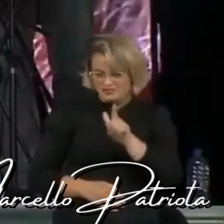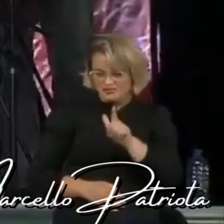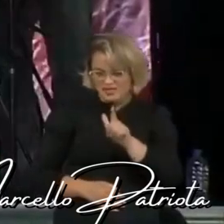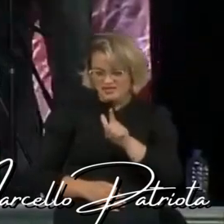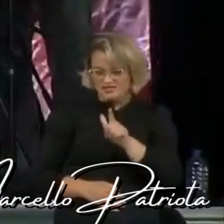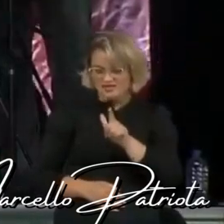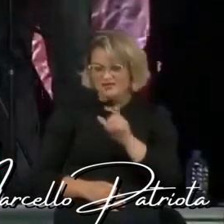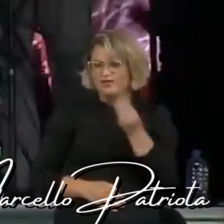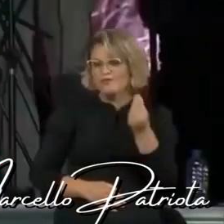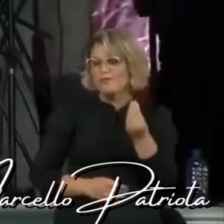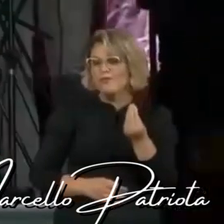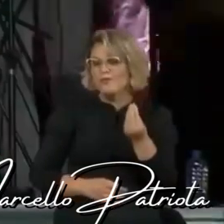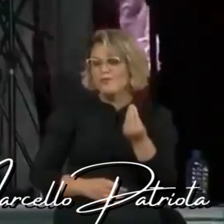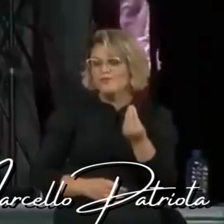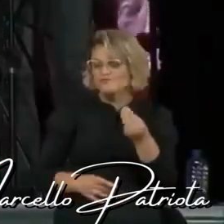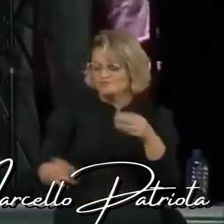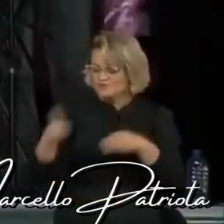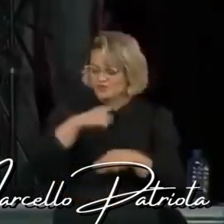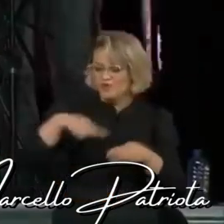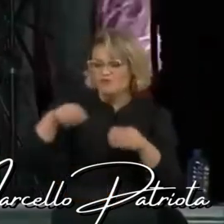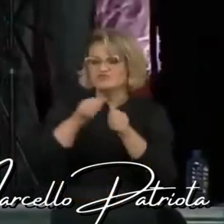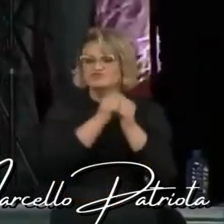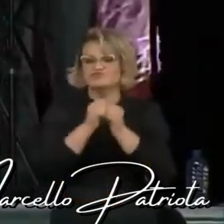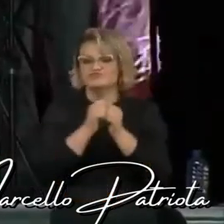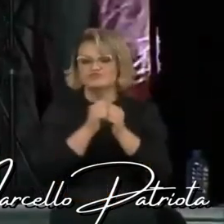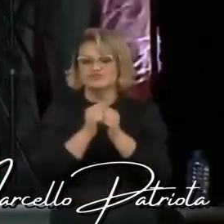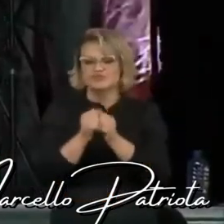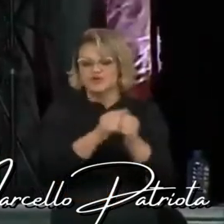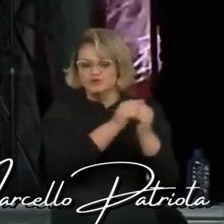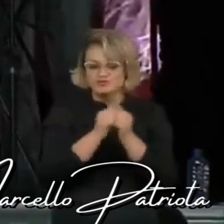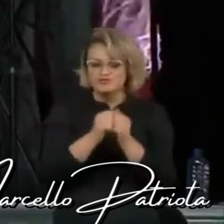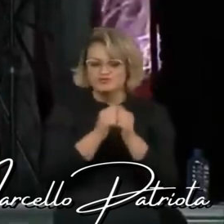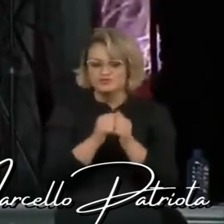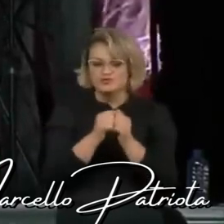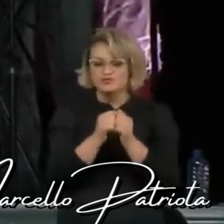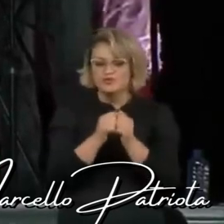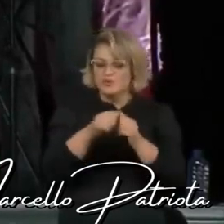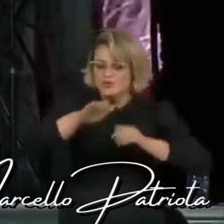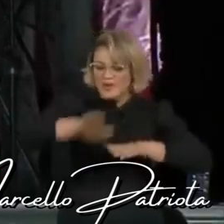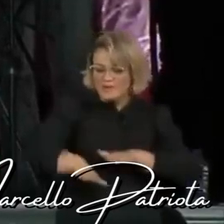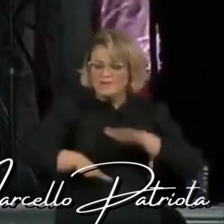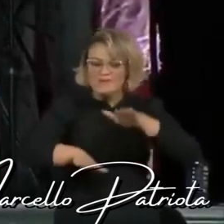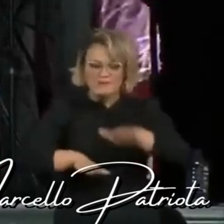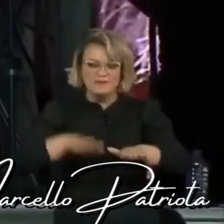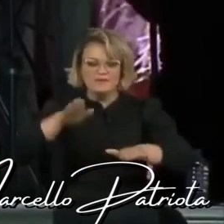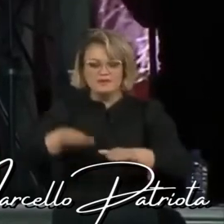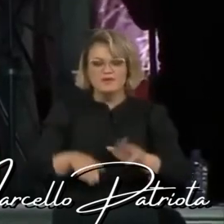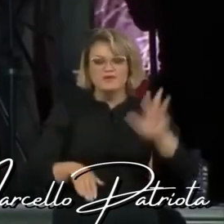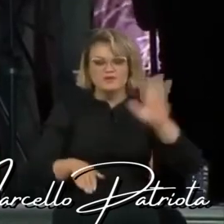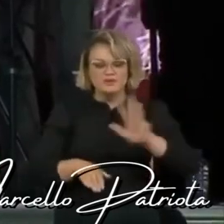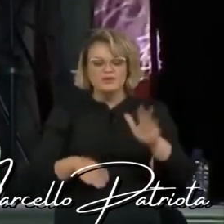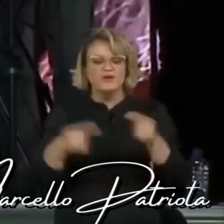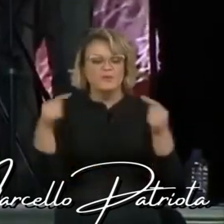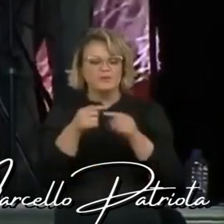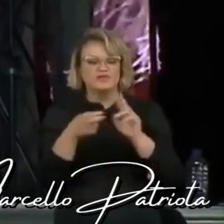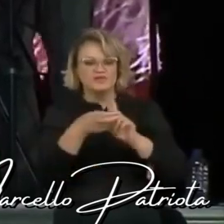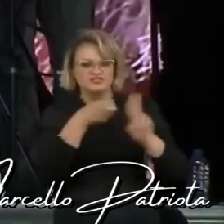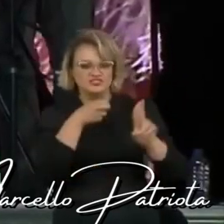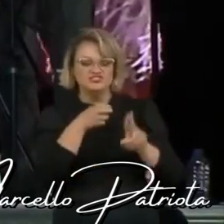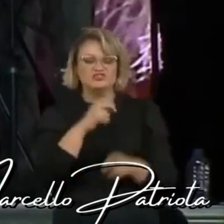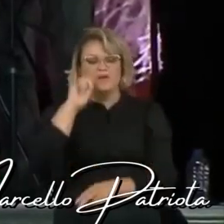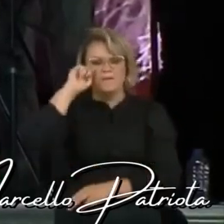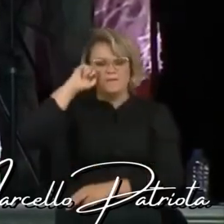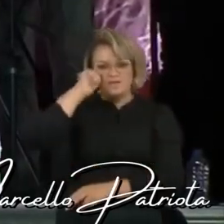é toda nossa gente. Cada passo do caminho, Lula é indígena e